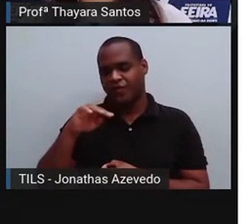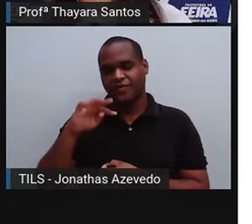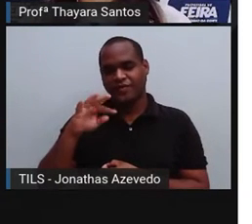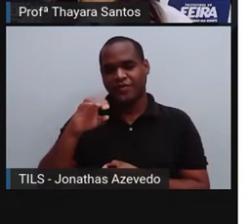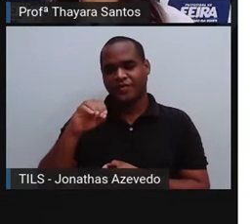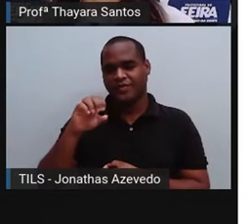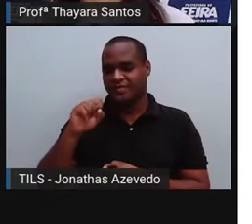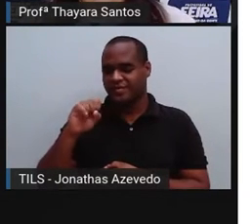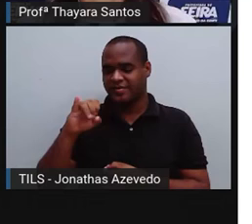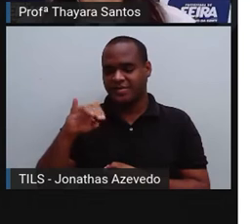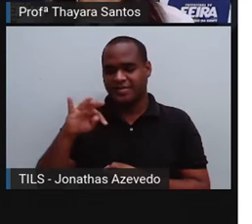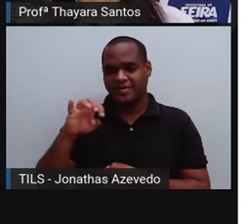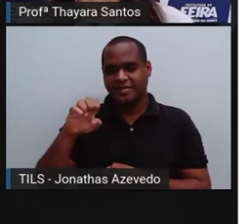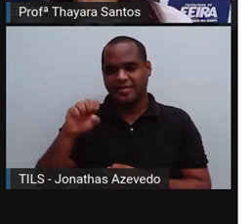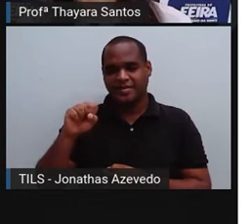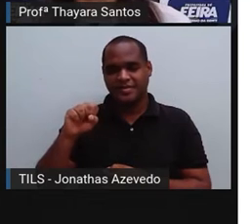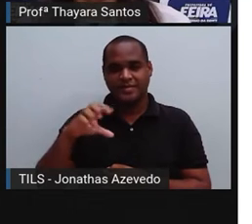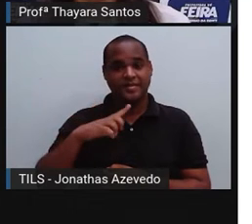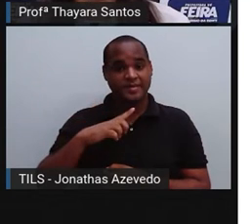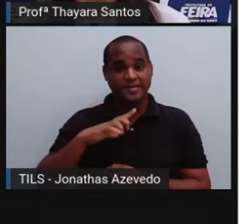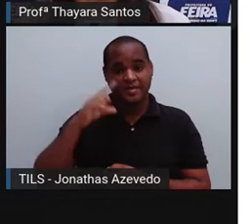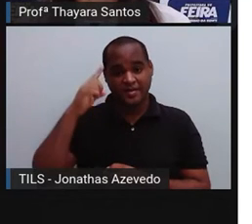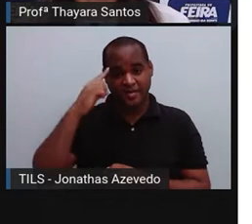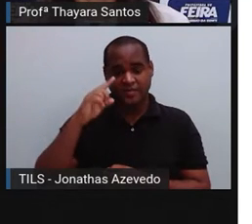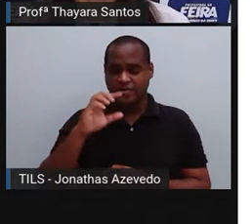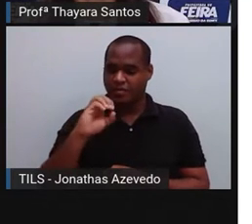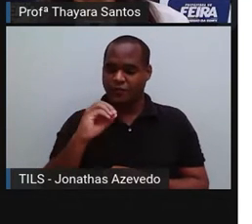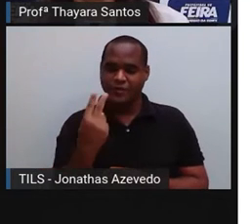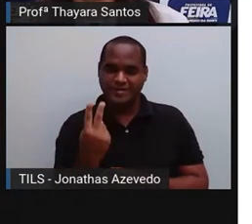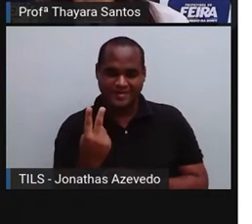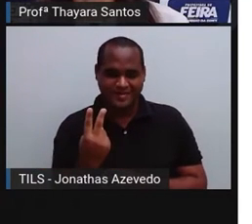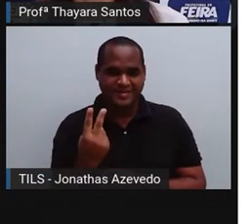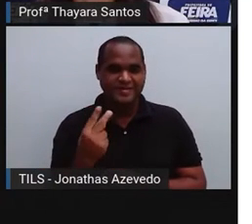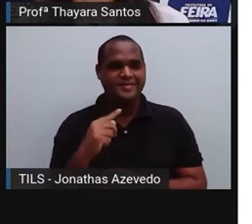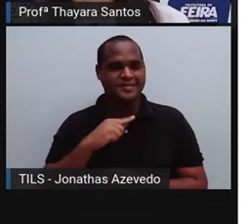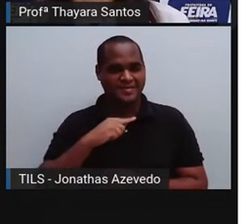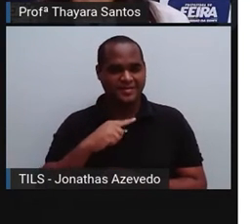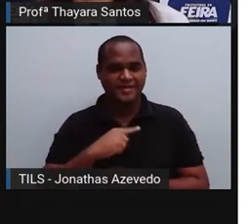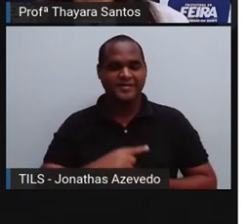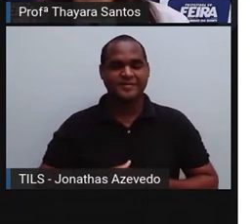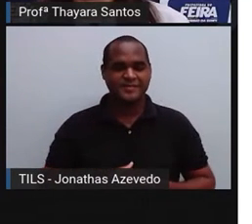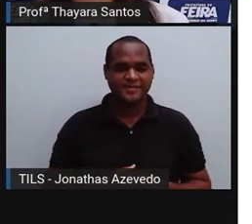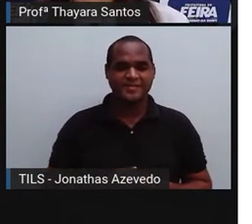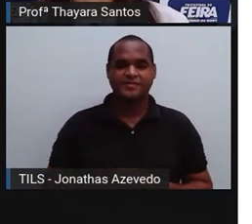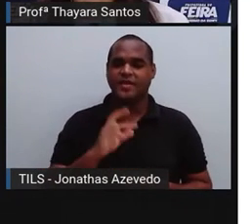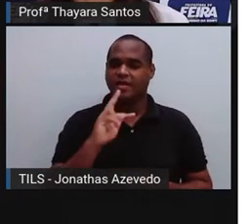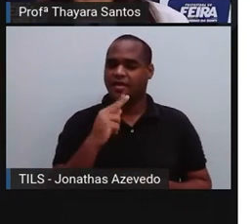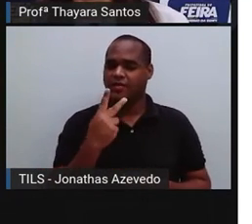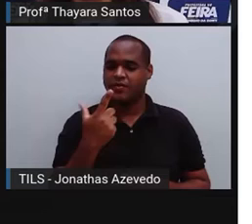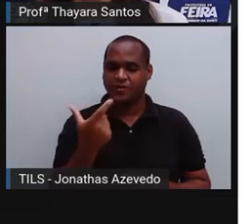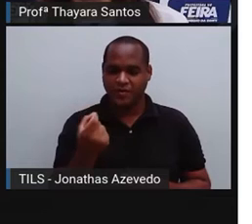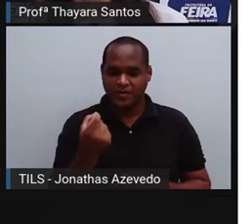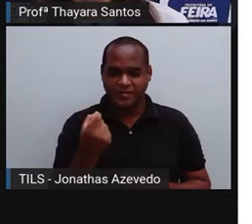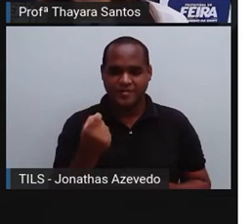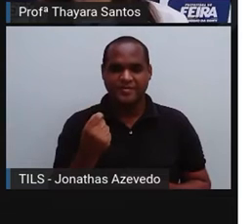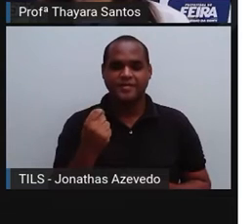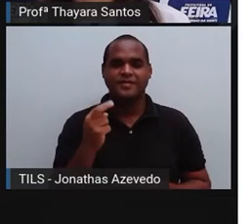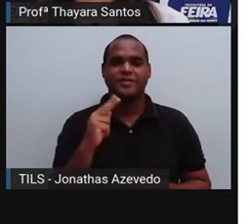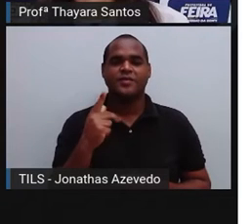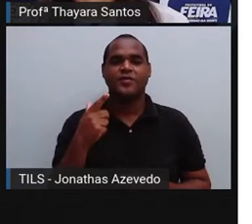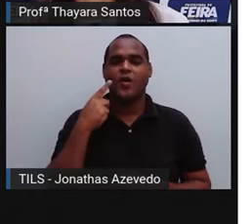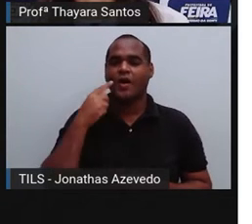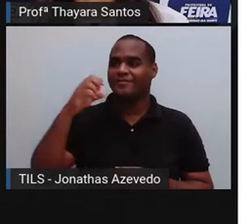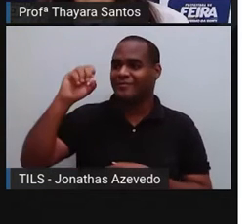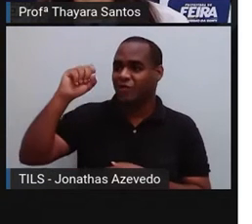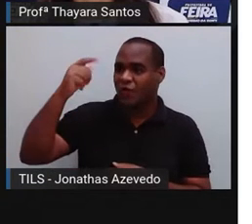onde a gente pega o gás carbônico ou dióxido de carbono, água na presença de luz, e